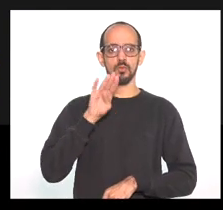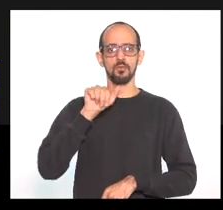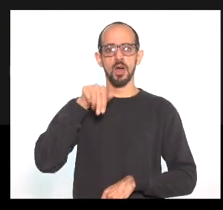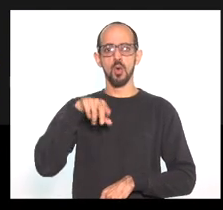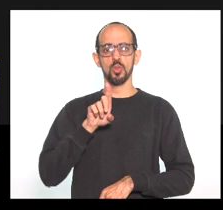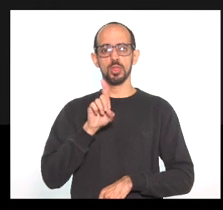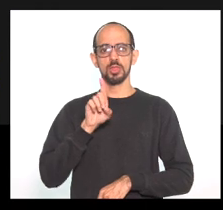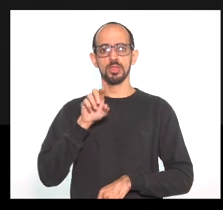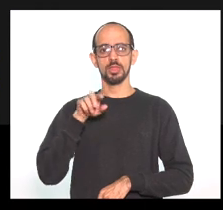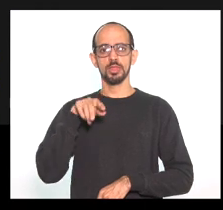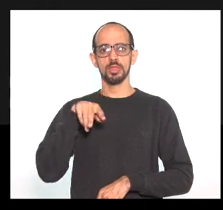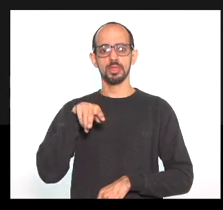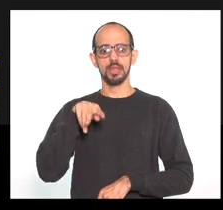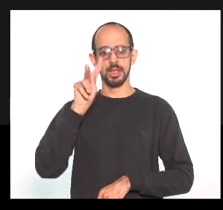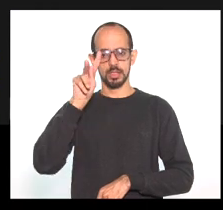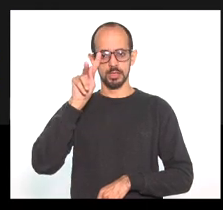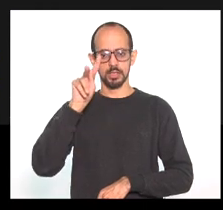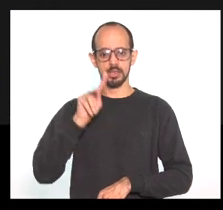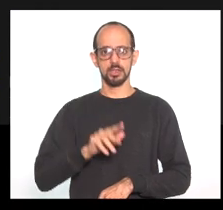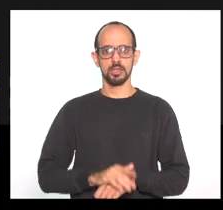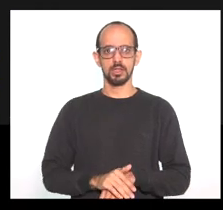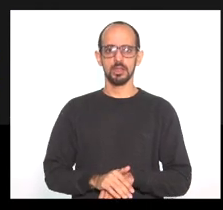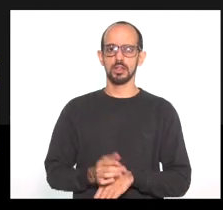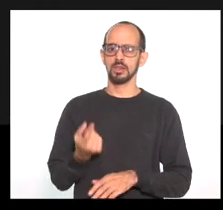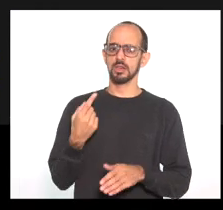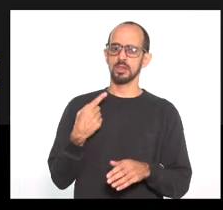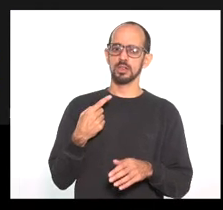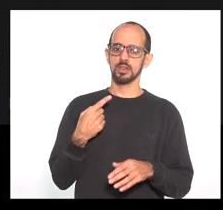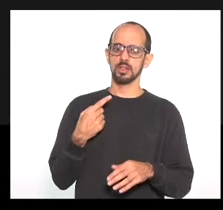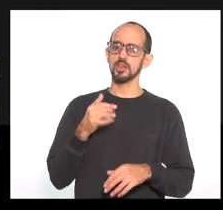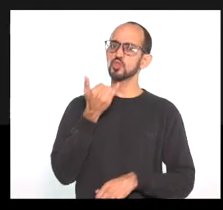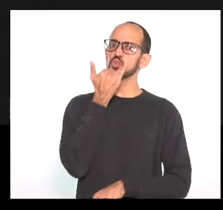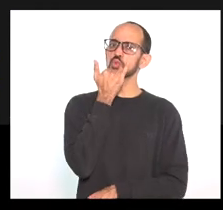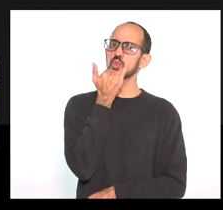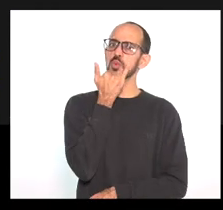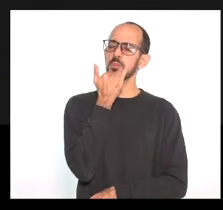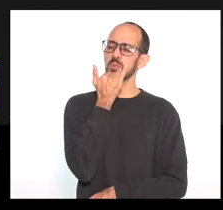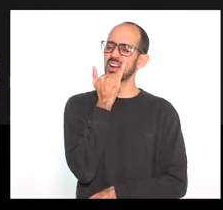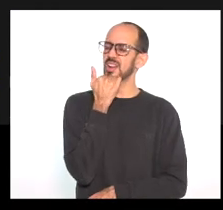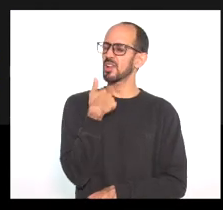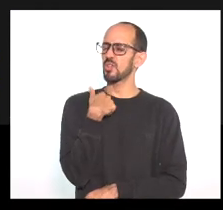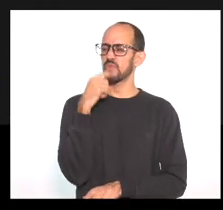Carneiro. Tem algum... Desculpe, Célia...